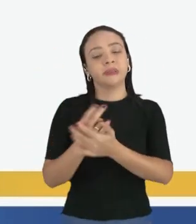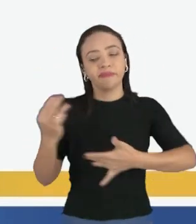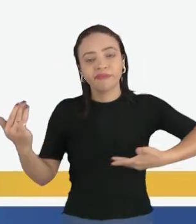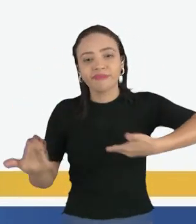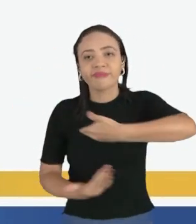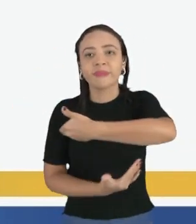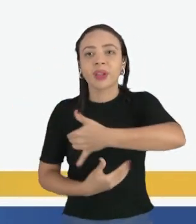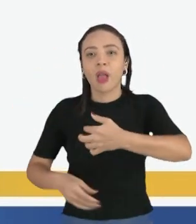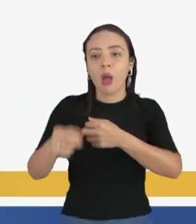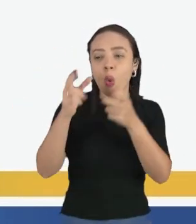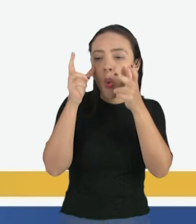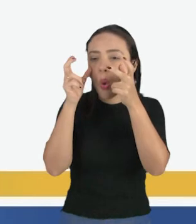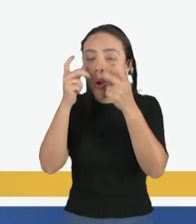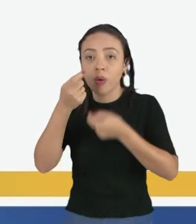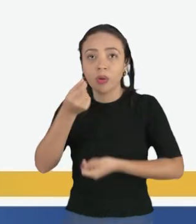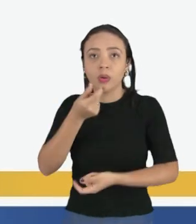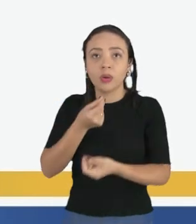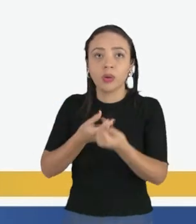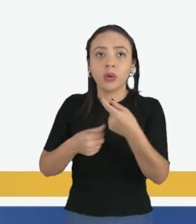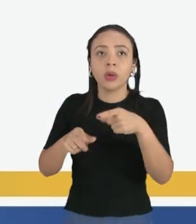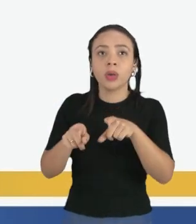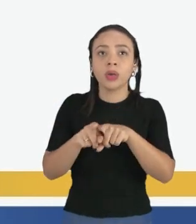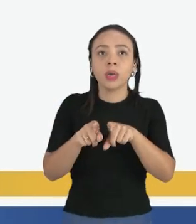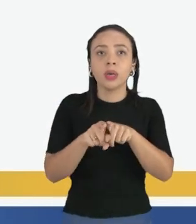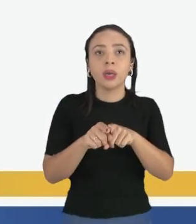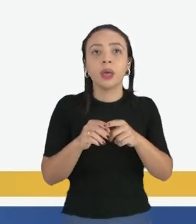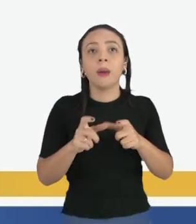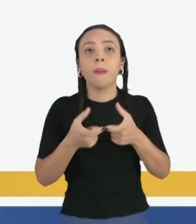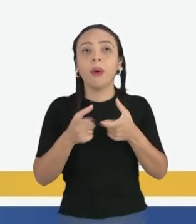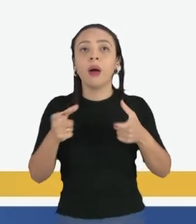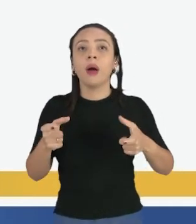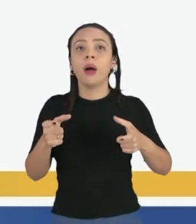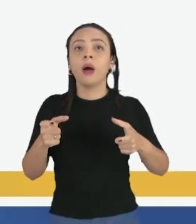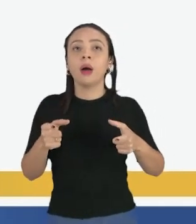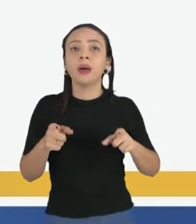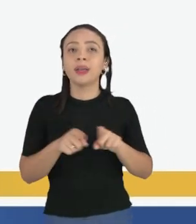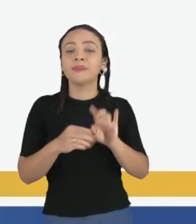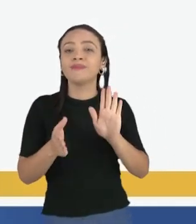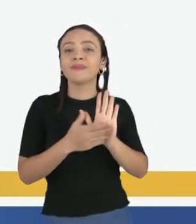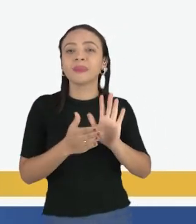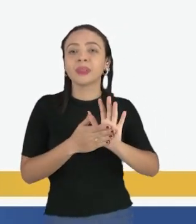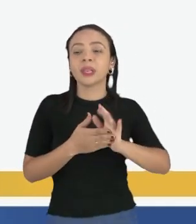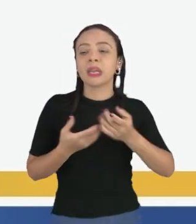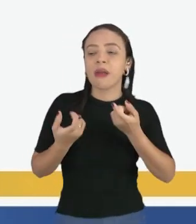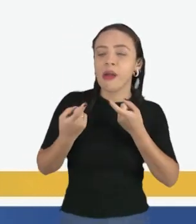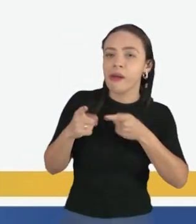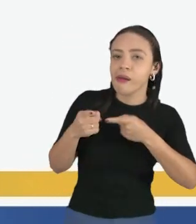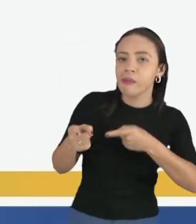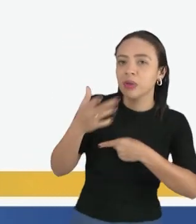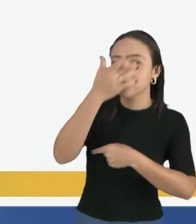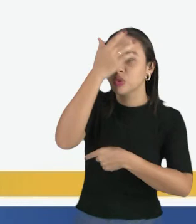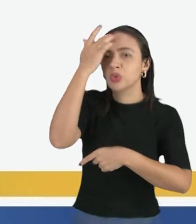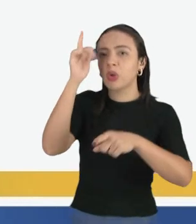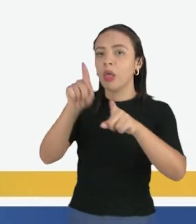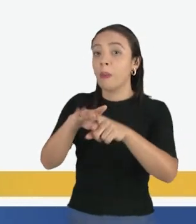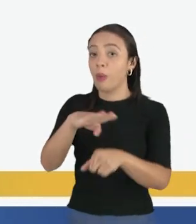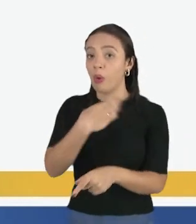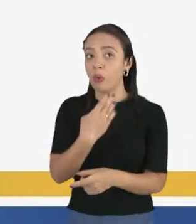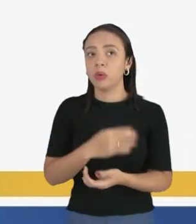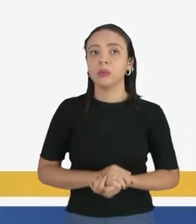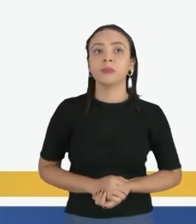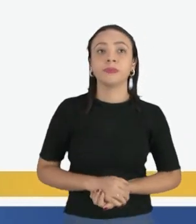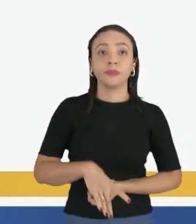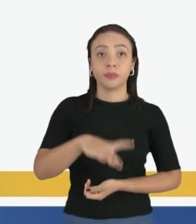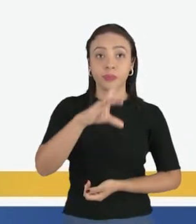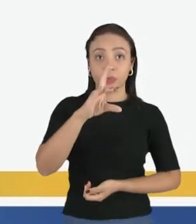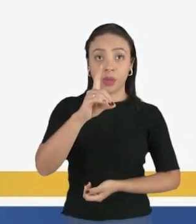associados a interesses econômicos e, em certos casos, a registro de perseguições, torturas e mortes.